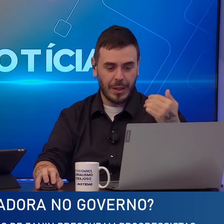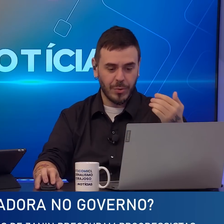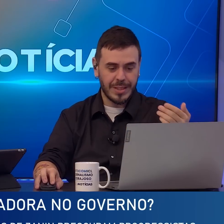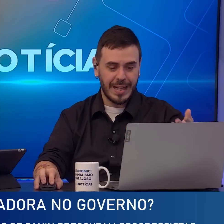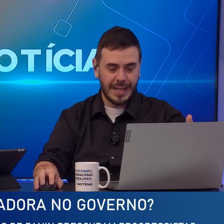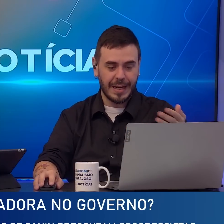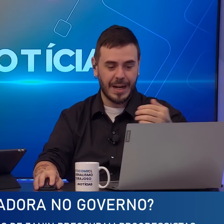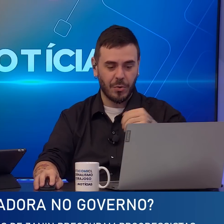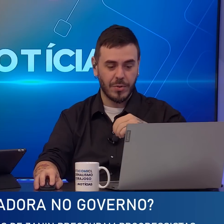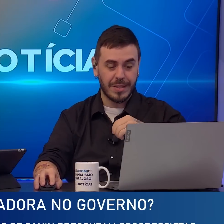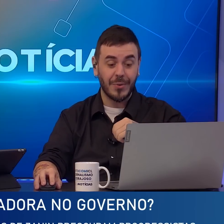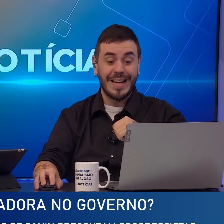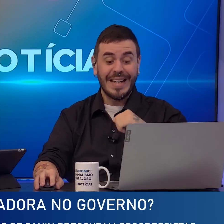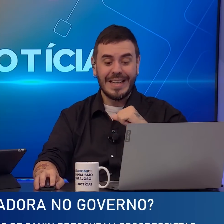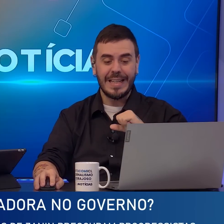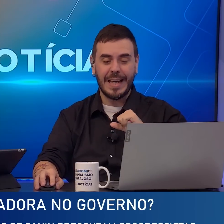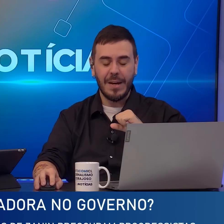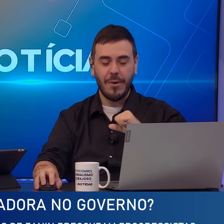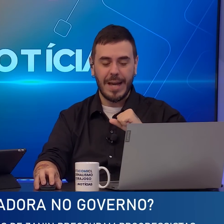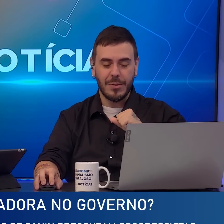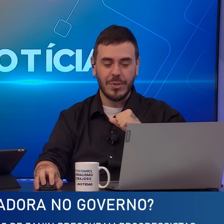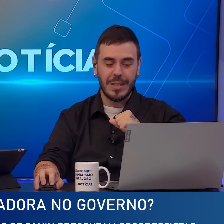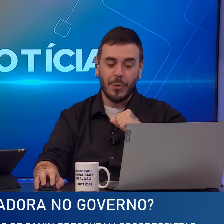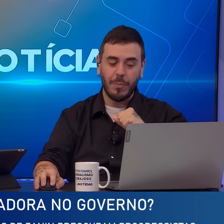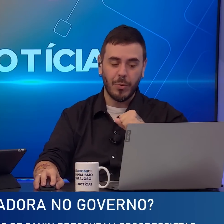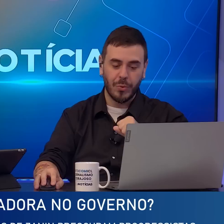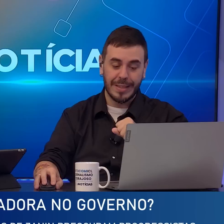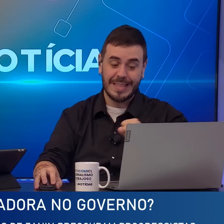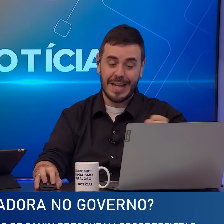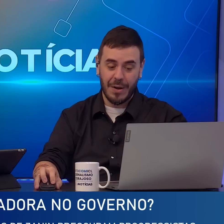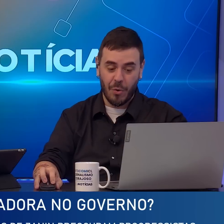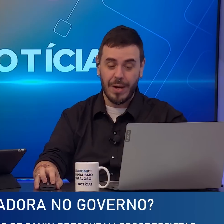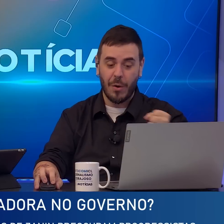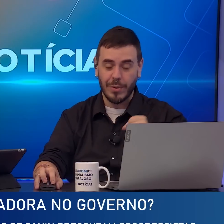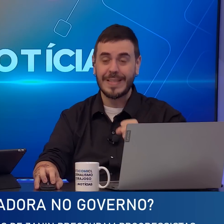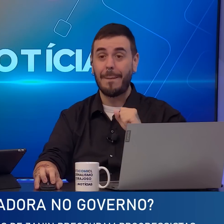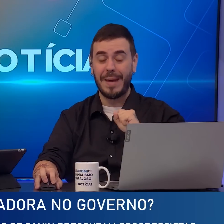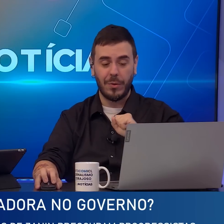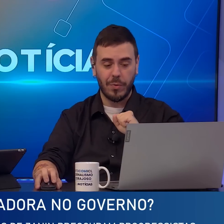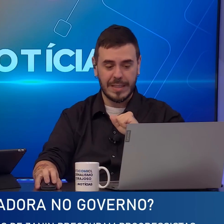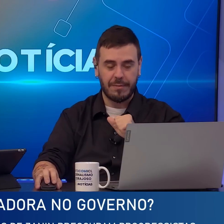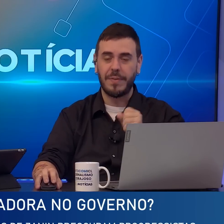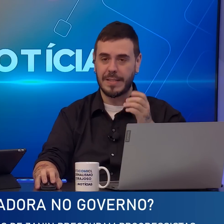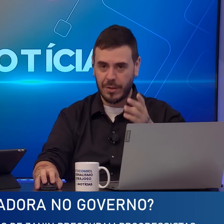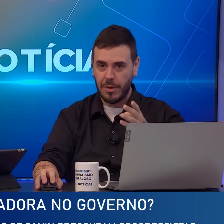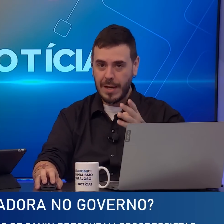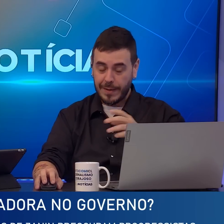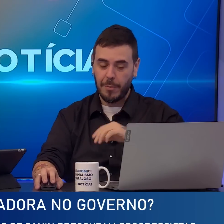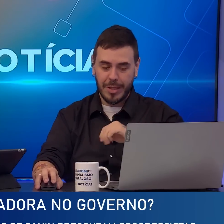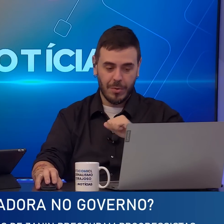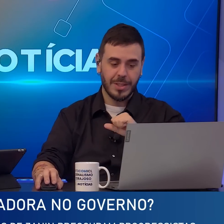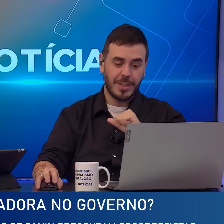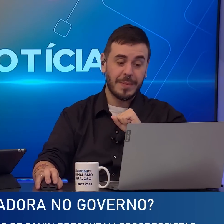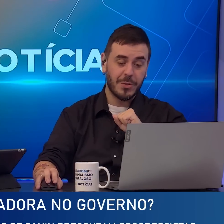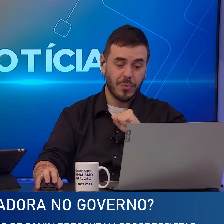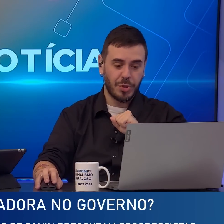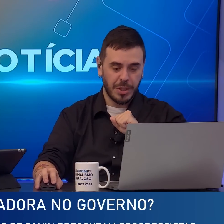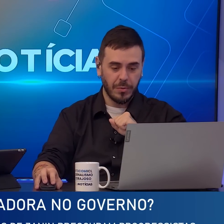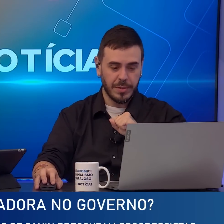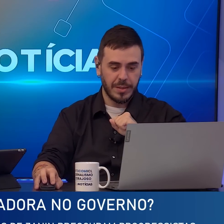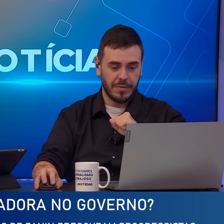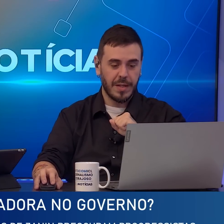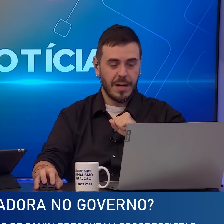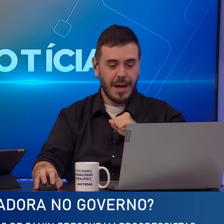decepcionou. A Lúcia Helena Cardoso dizendo, ninguém conhece o Zanin como Lula. Se ele errou, errou sabendo o que estava fazendo, que é uma outra coisa que a gente precisa